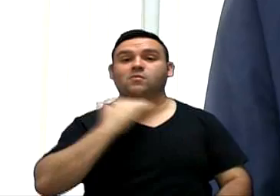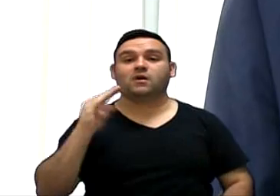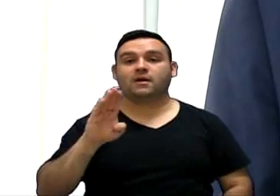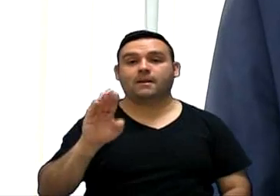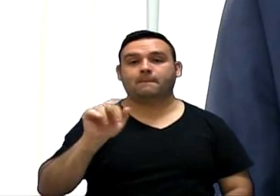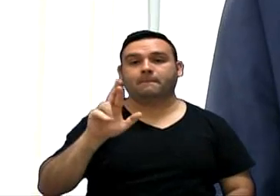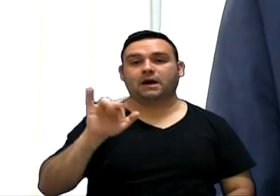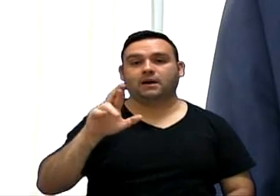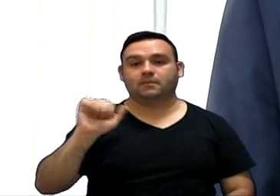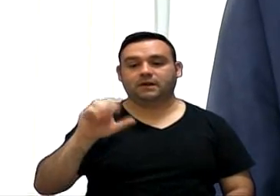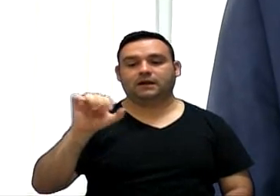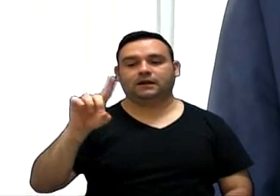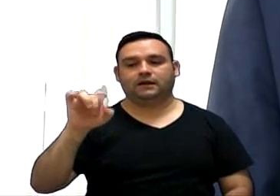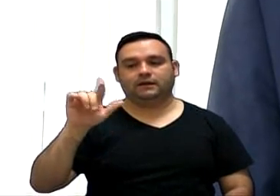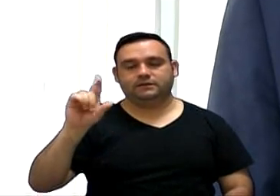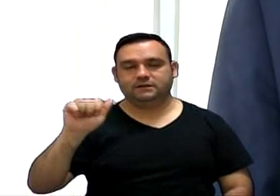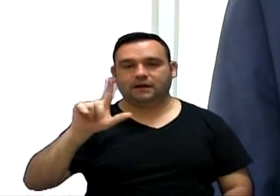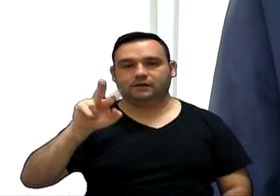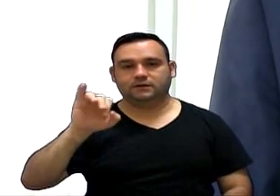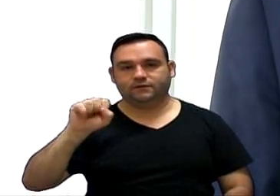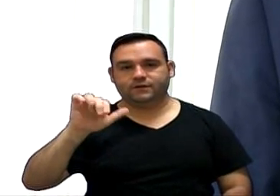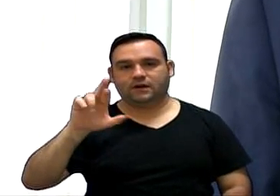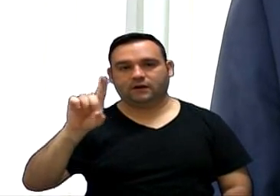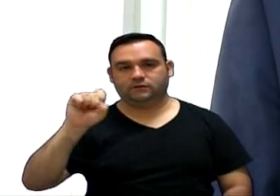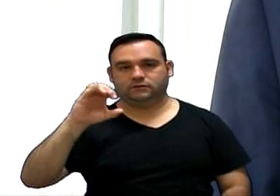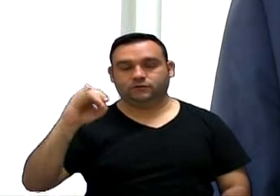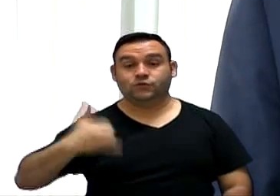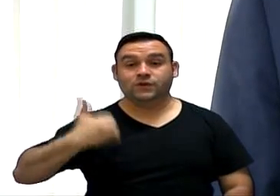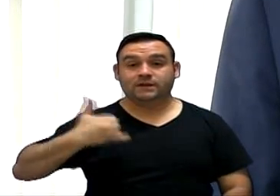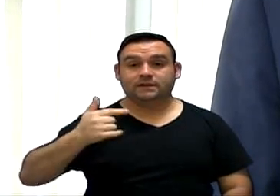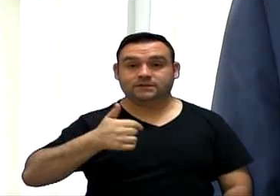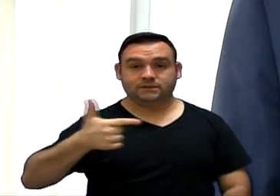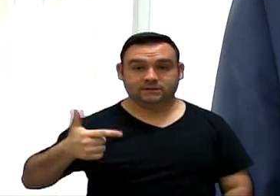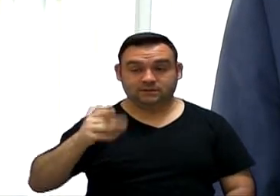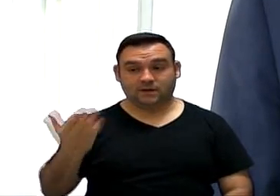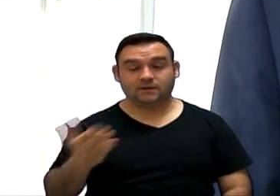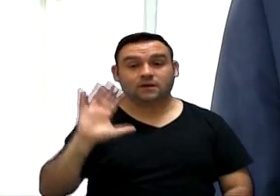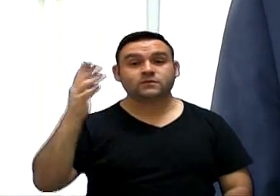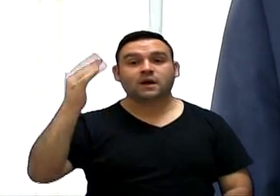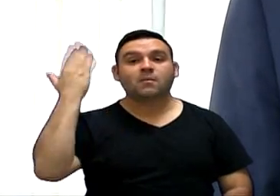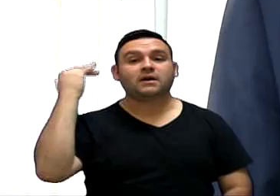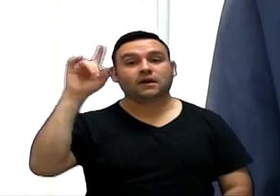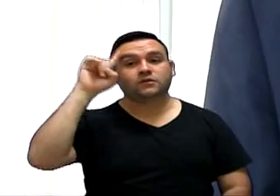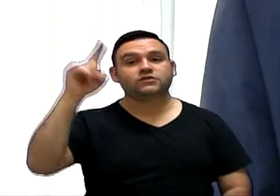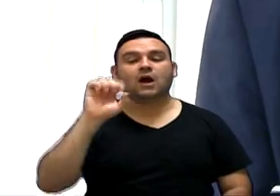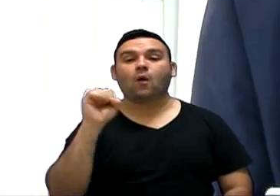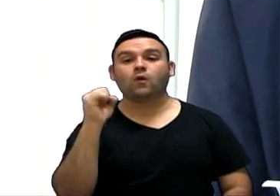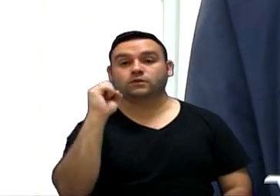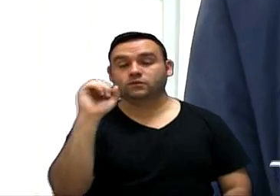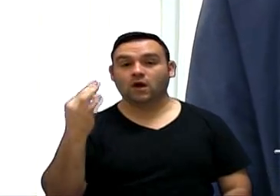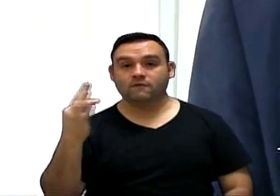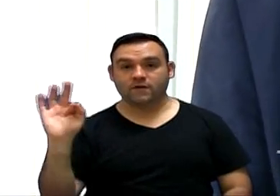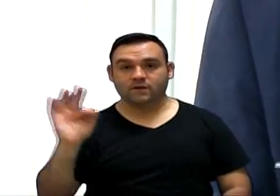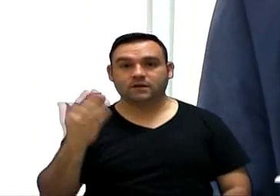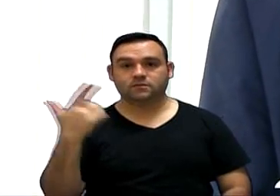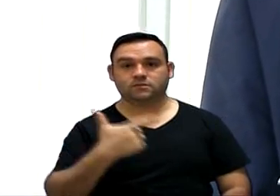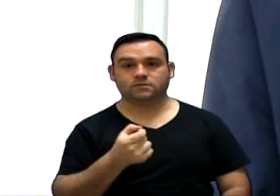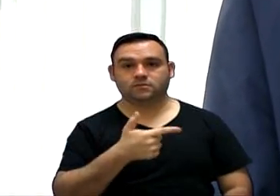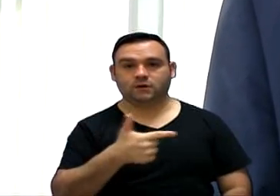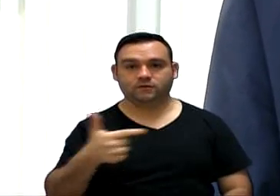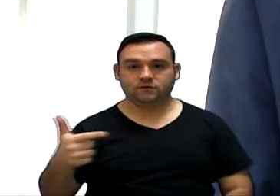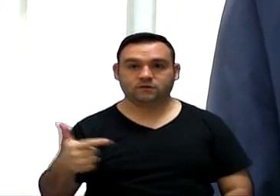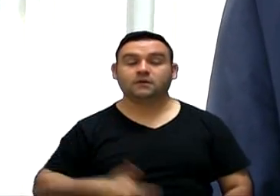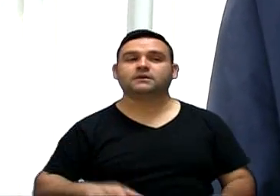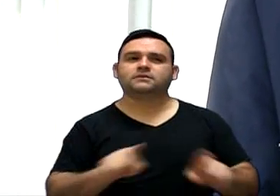senhora Bárbara Cândida Alves Cardoso, aos 72 anos de idade, ocorrido no dia 8 de fevereiro de